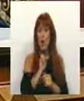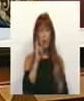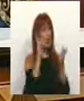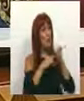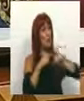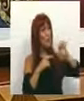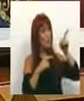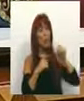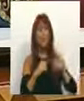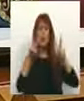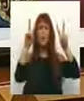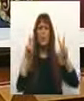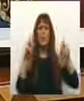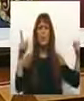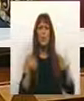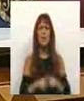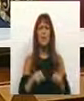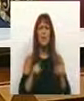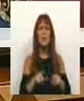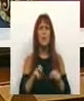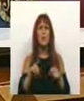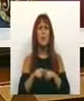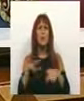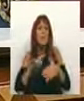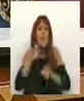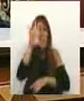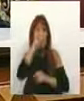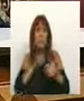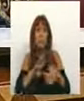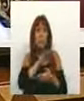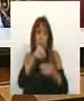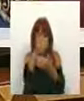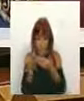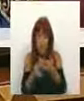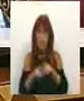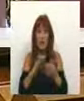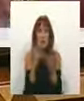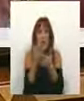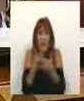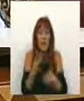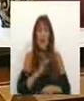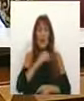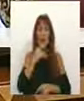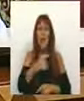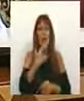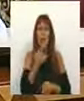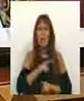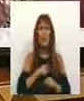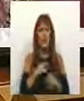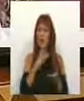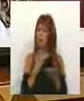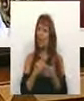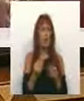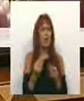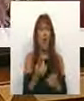norte-americanos intitulado Lashfield Environmental Baseline Study. O senhor disse que não podia ceder o